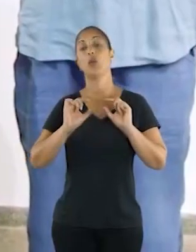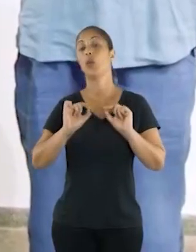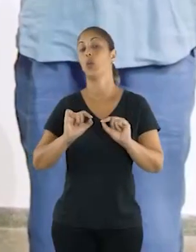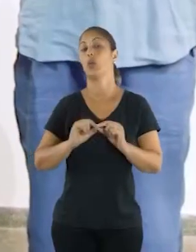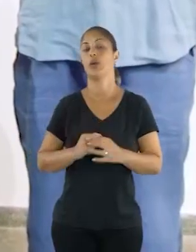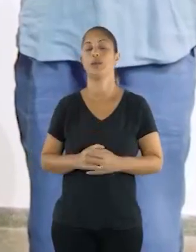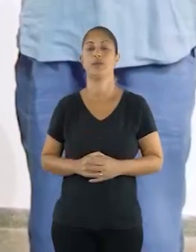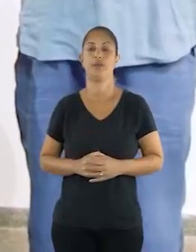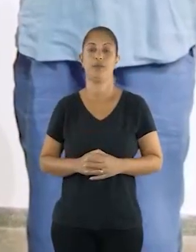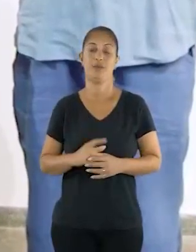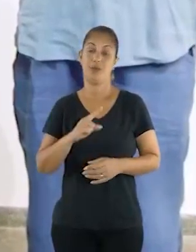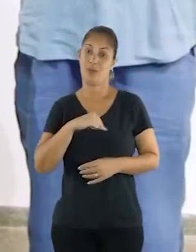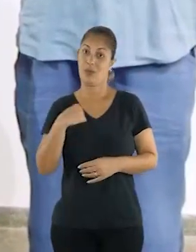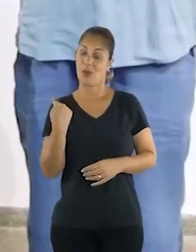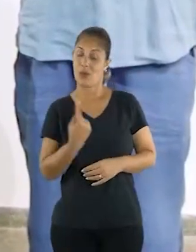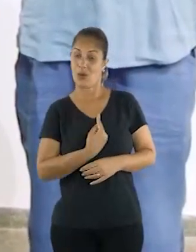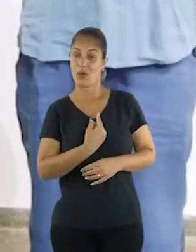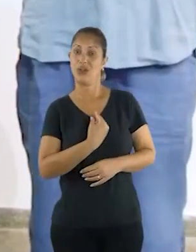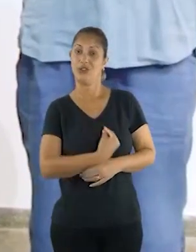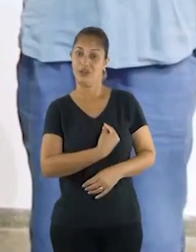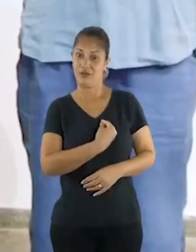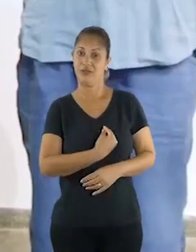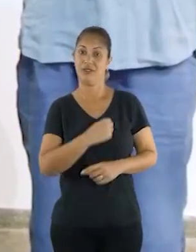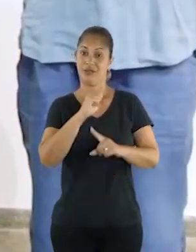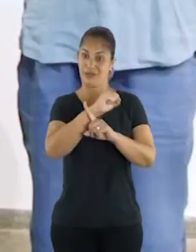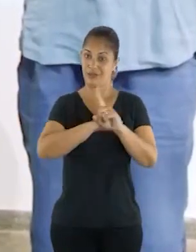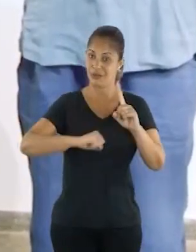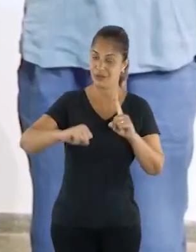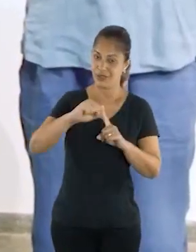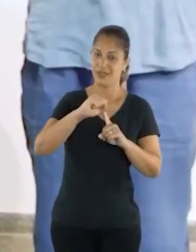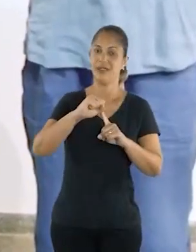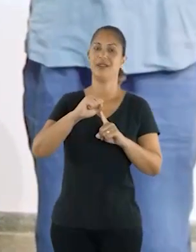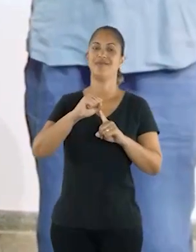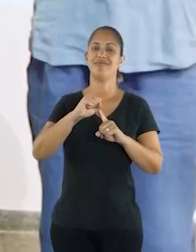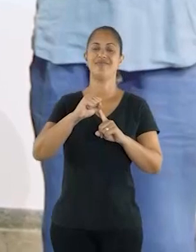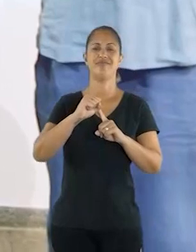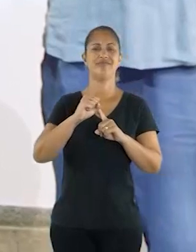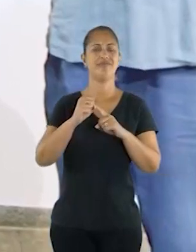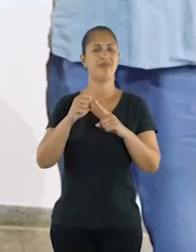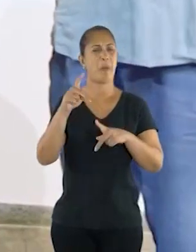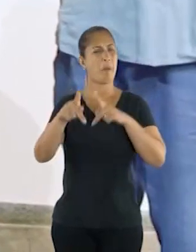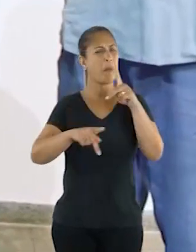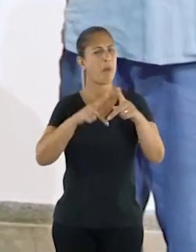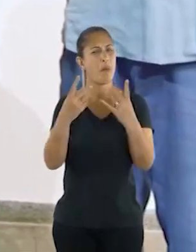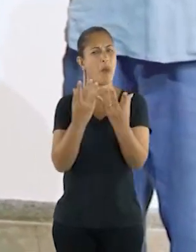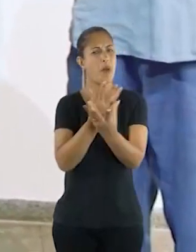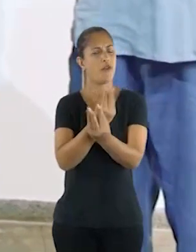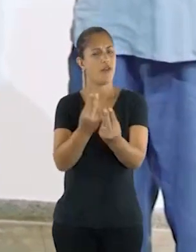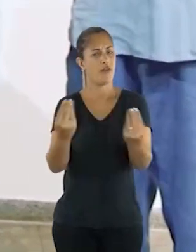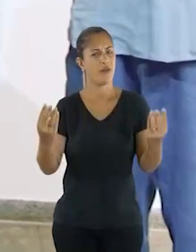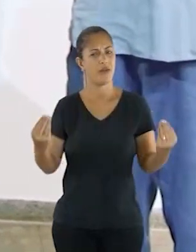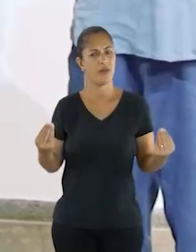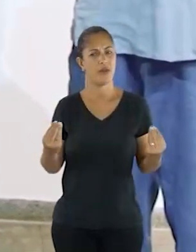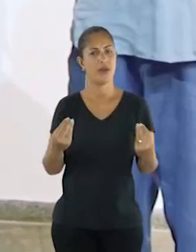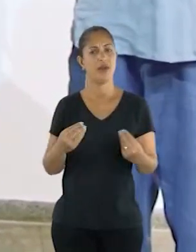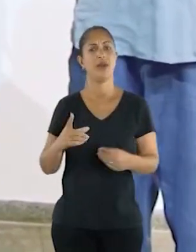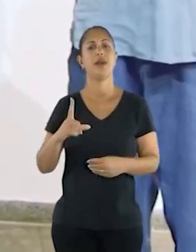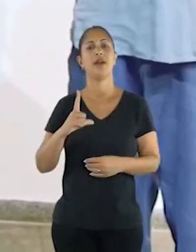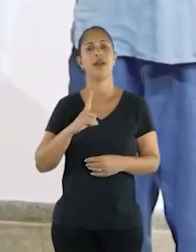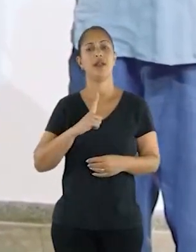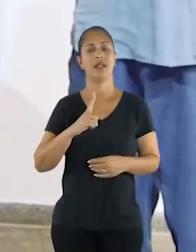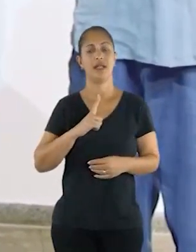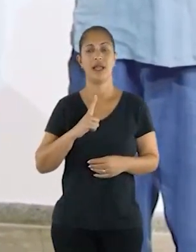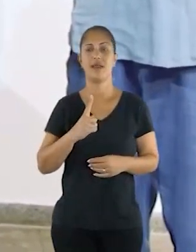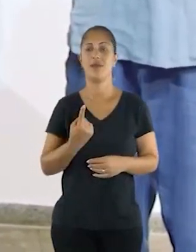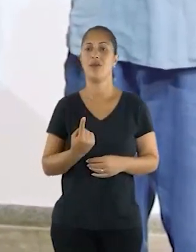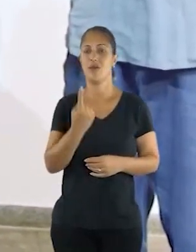que, como a gente hoje vive uma sociedade tão polarizada, a gente tem no Ariano Suassuna